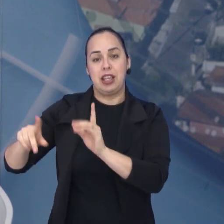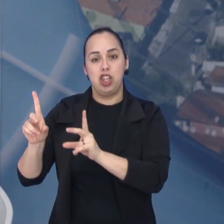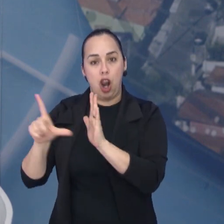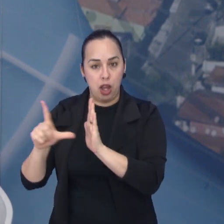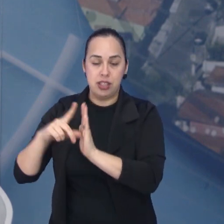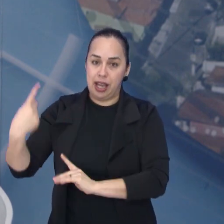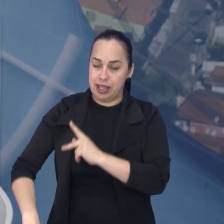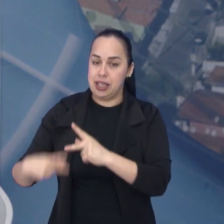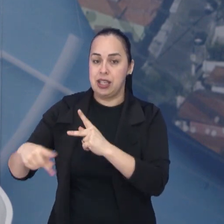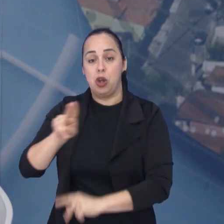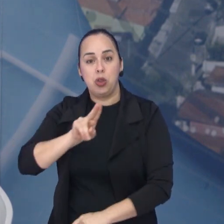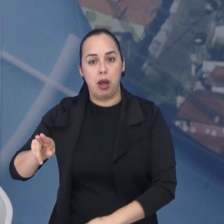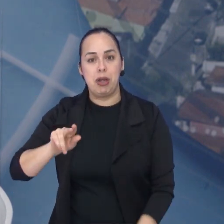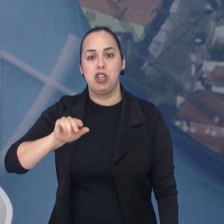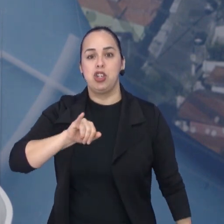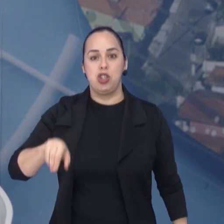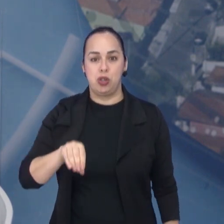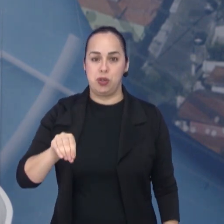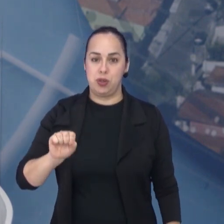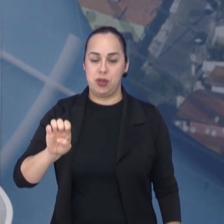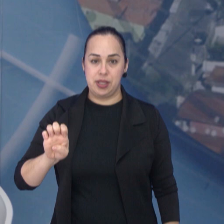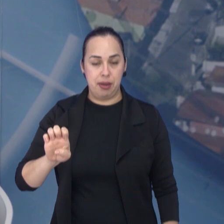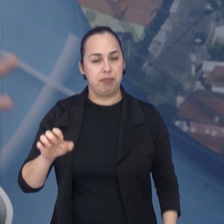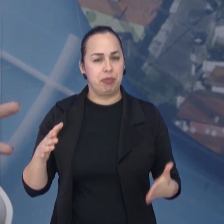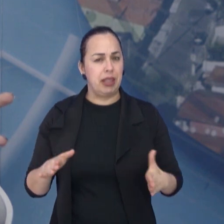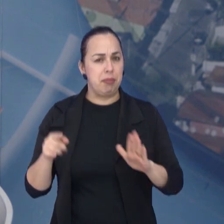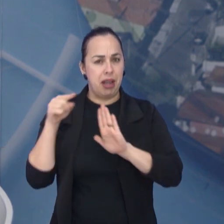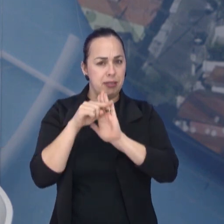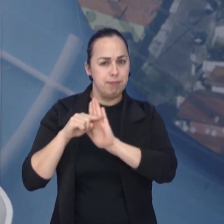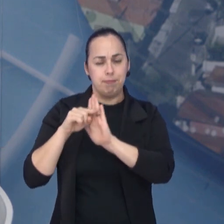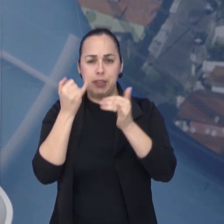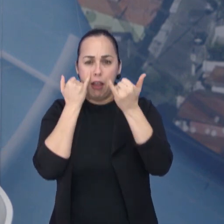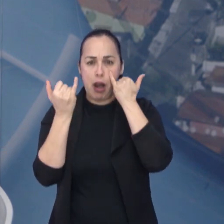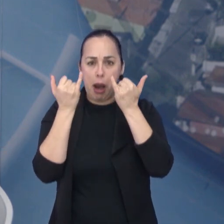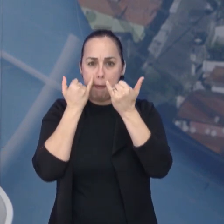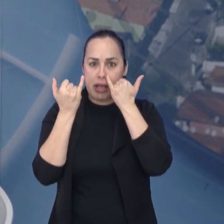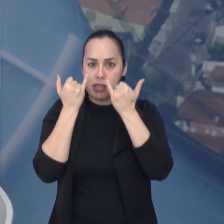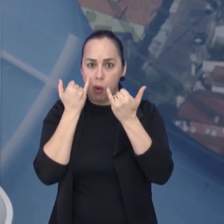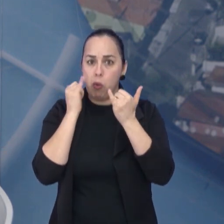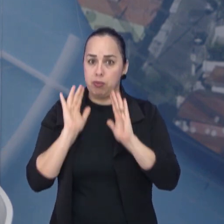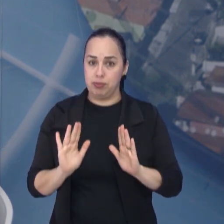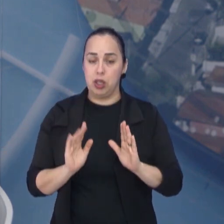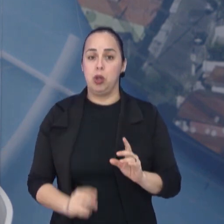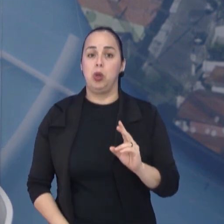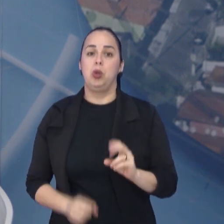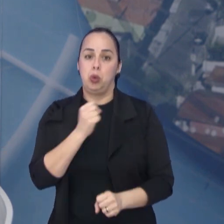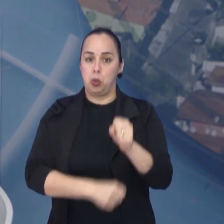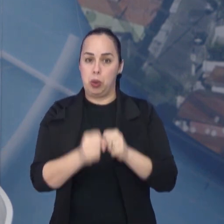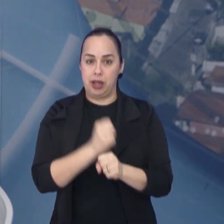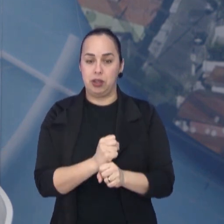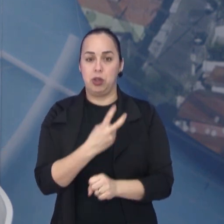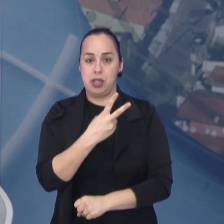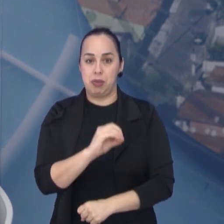cidade, o José de Faria. Bom, a gente tem alguns dados aqui de um panorama geral. Olha só, em 2023,